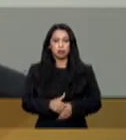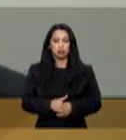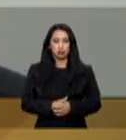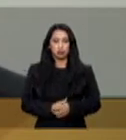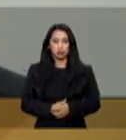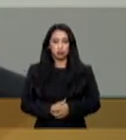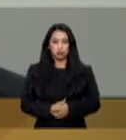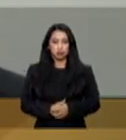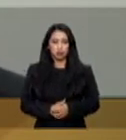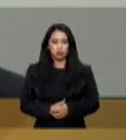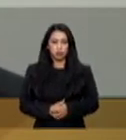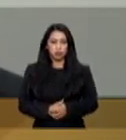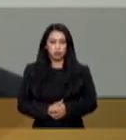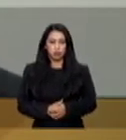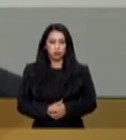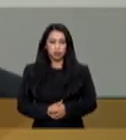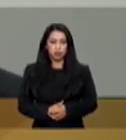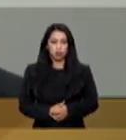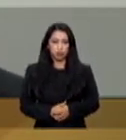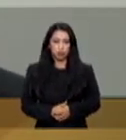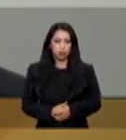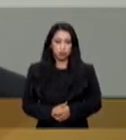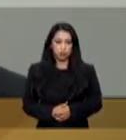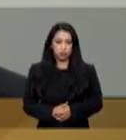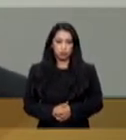Presidente, eu vou fazer juntada de voto.